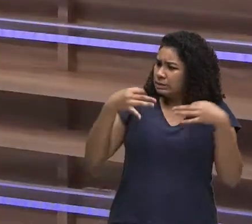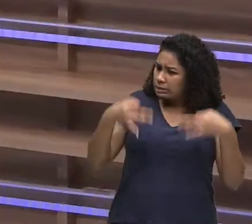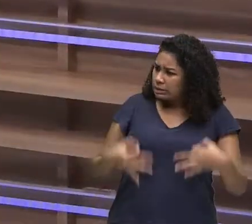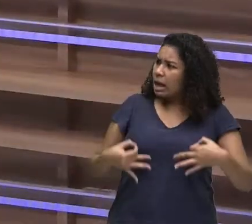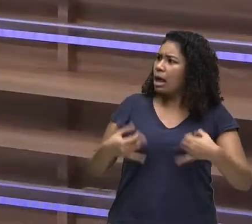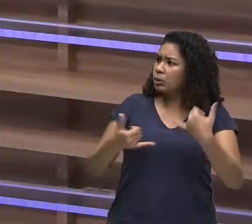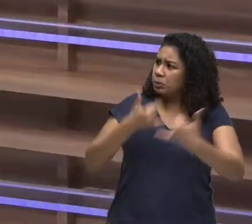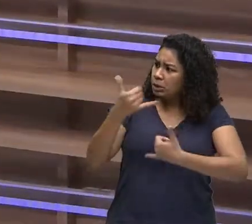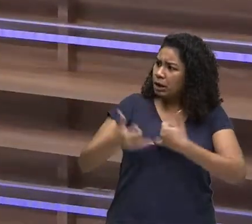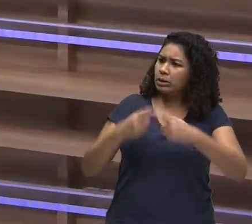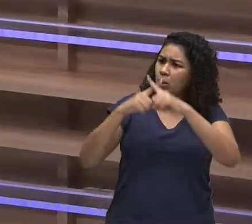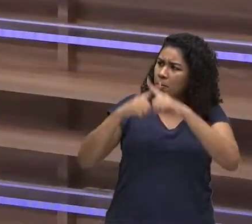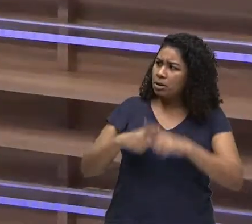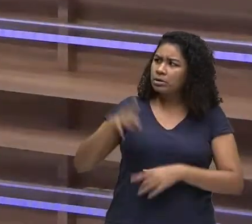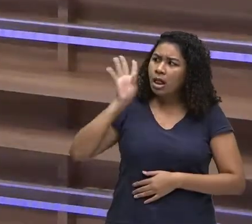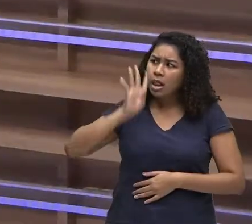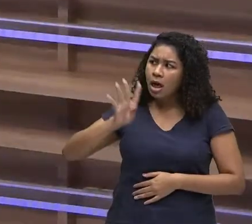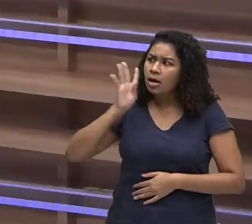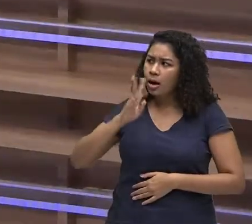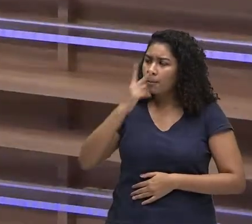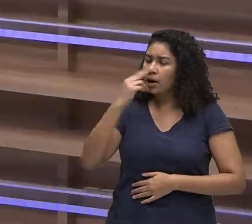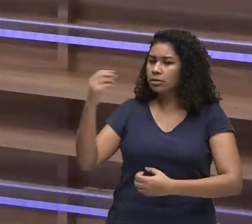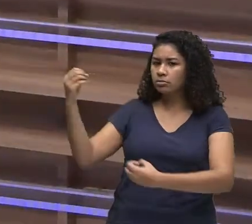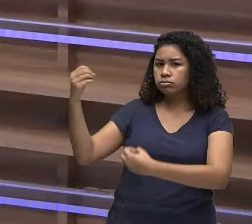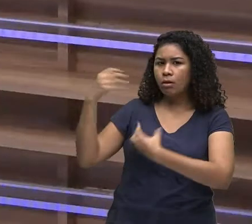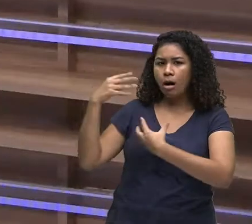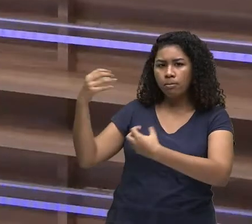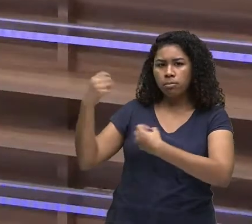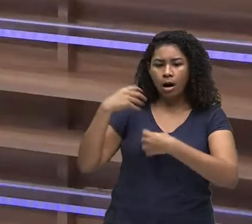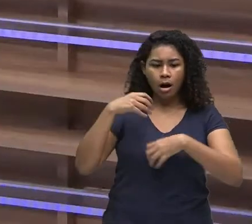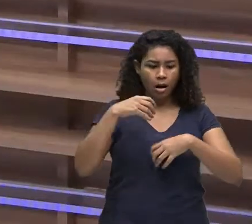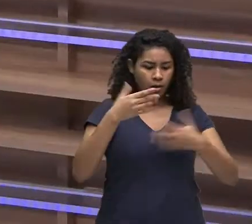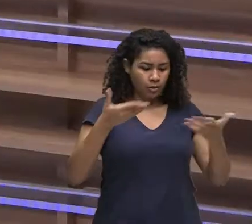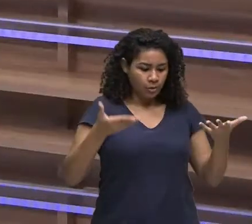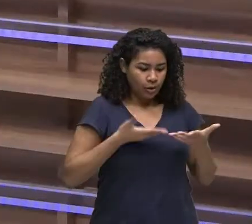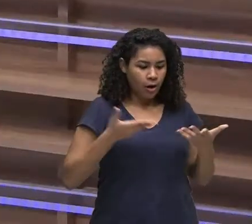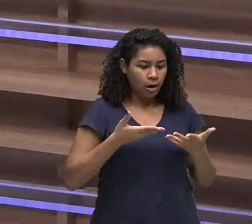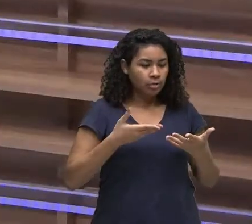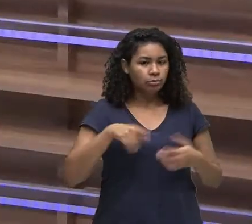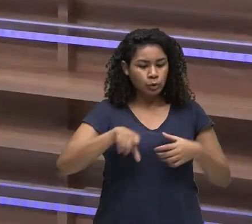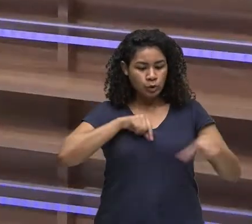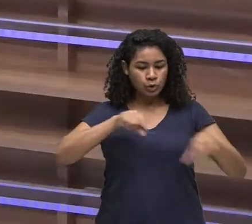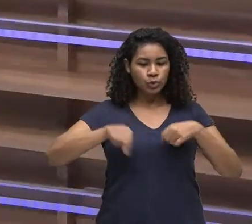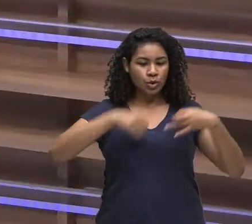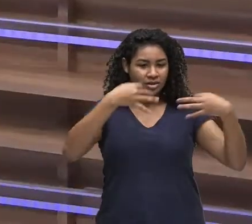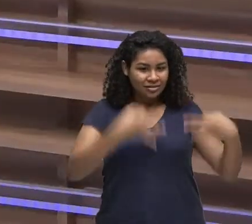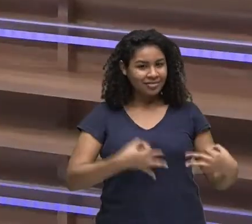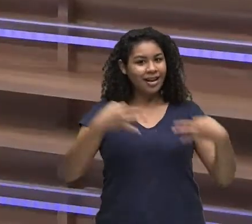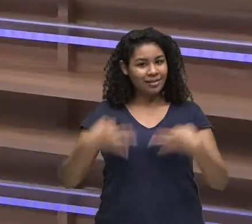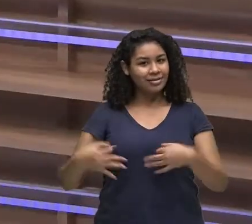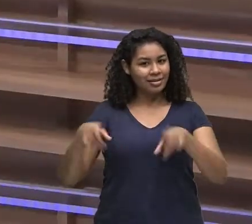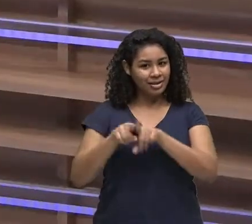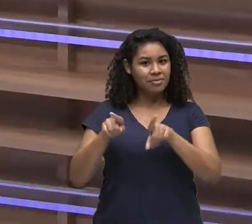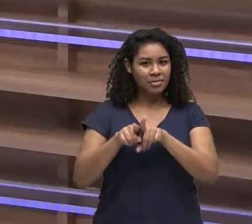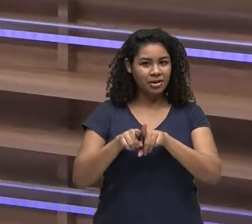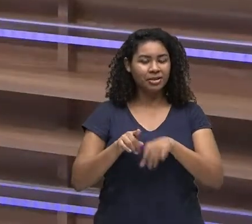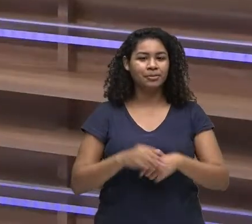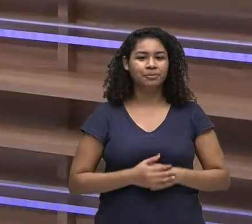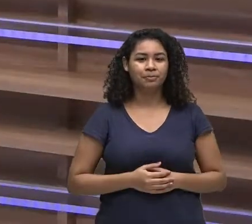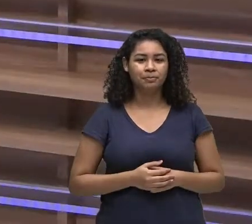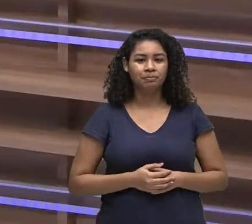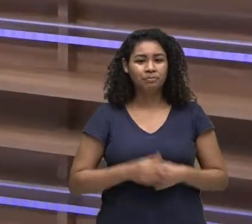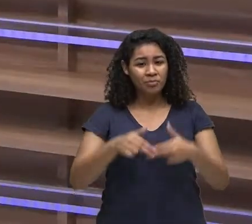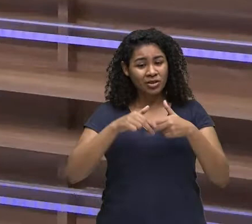surgir N justificativas, é o calor do jogo, é o calor do momento, mas se é um valor construído, a gente não negocia ele por nada.